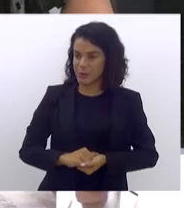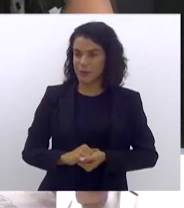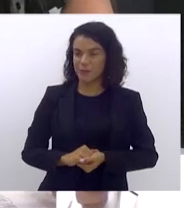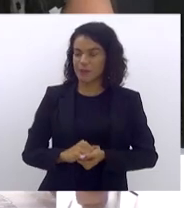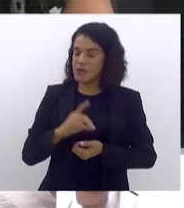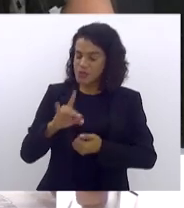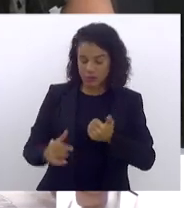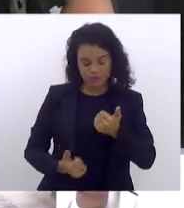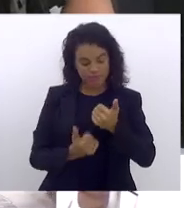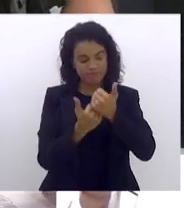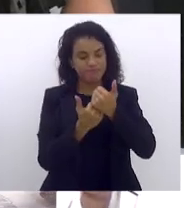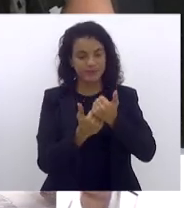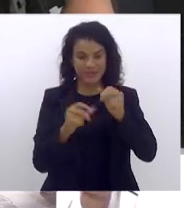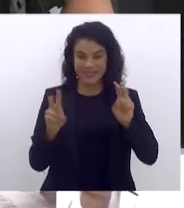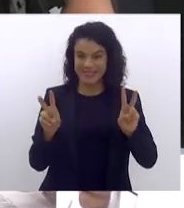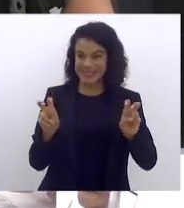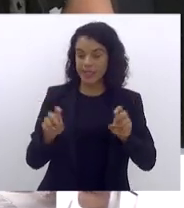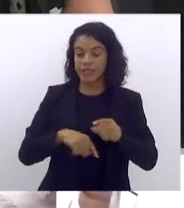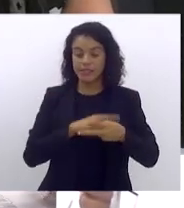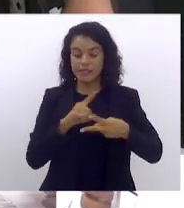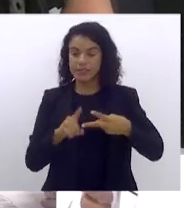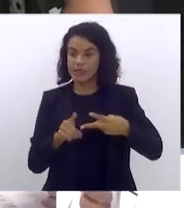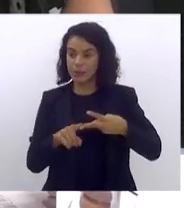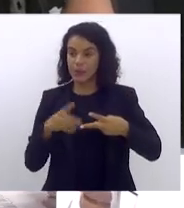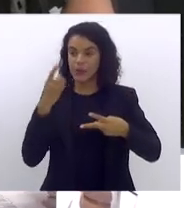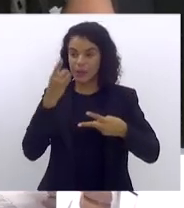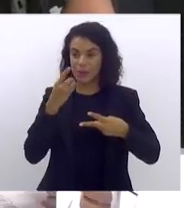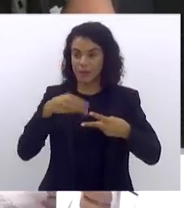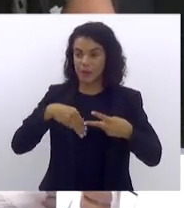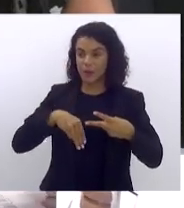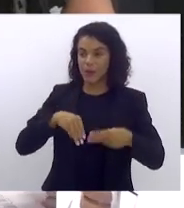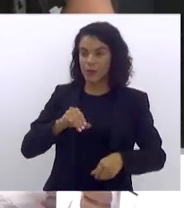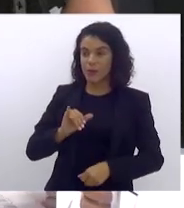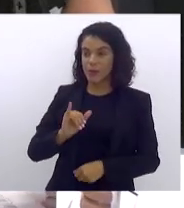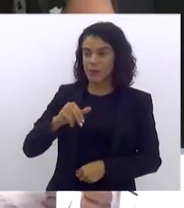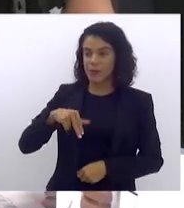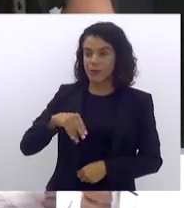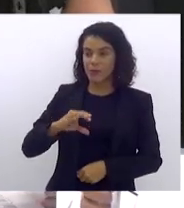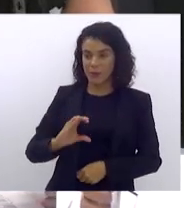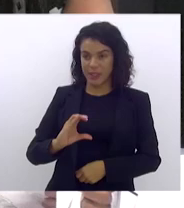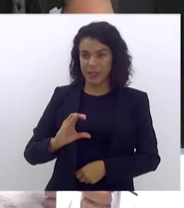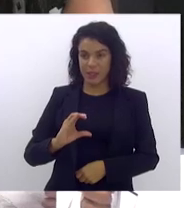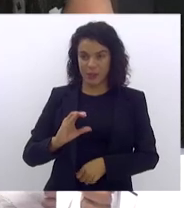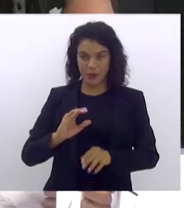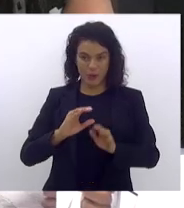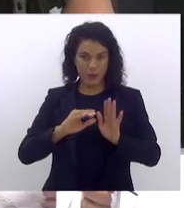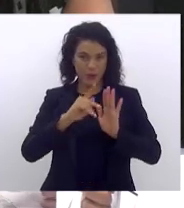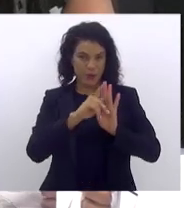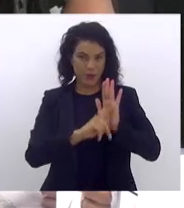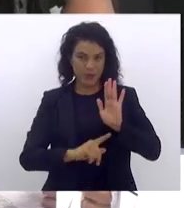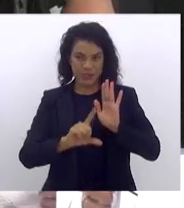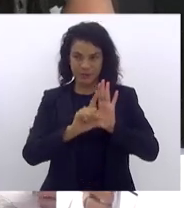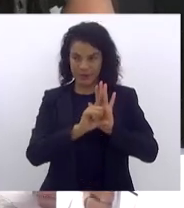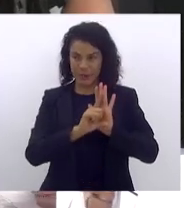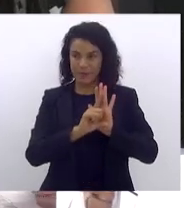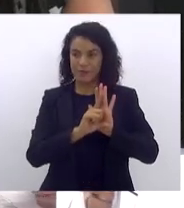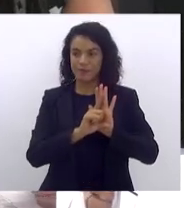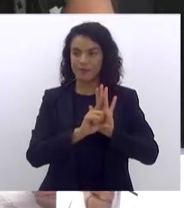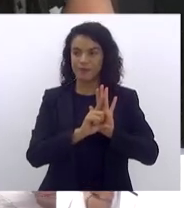reforçar este tema. E segundo, deputado Mink, só para falar do projeto que Vossa Excelência pediu vista rapidamente,